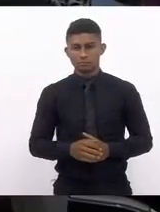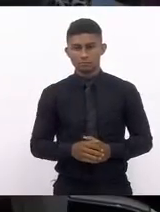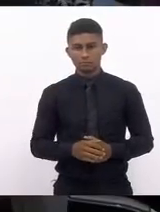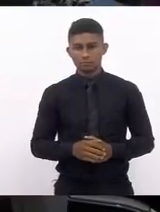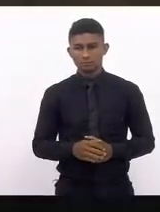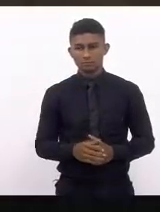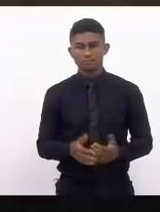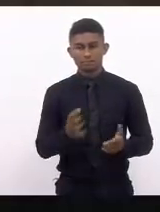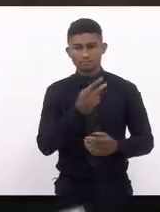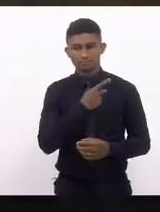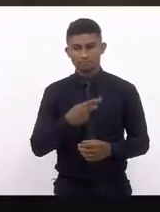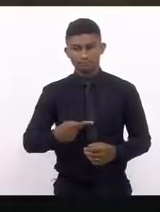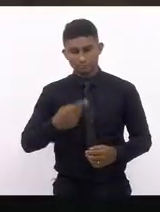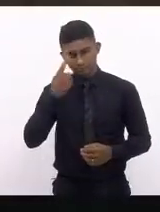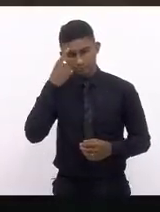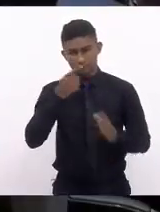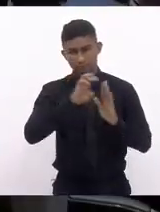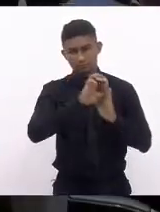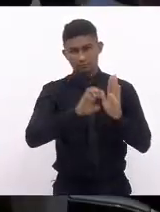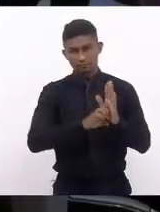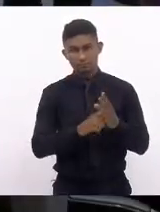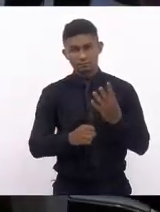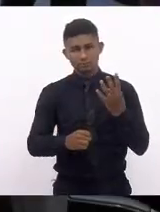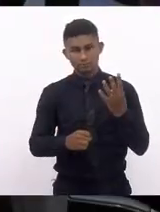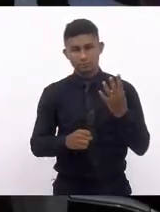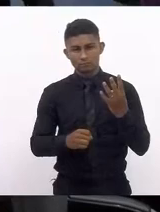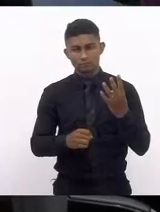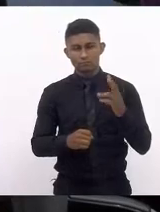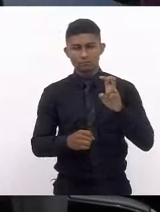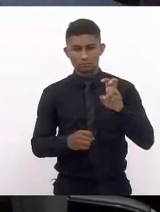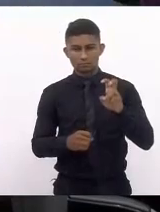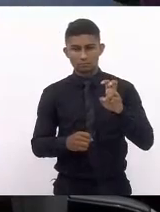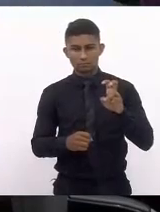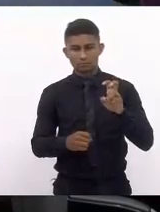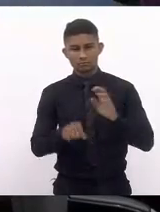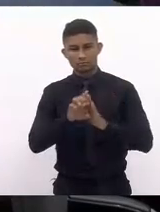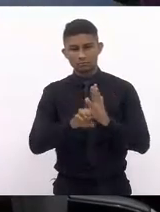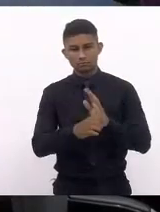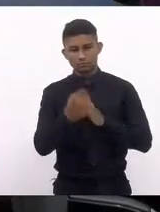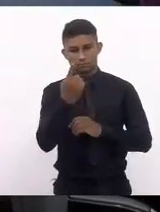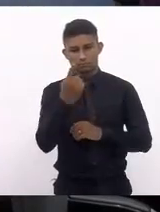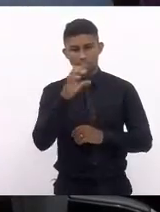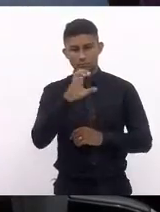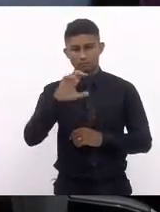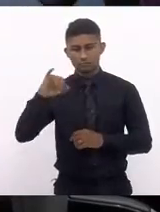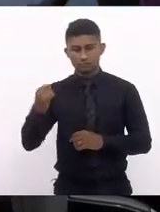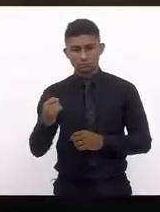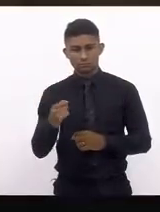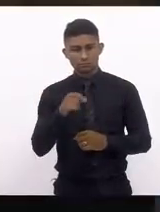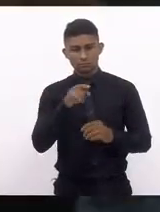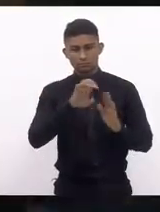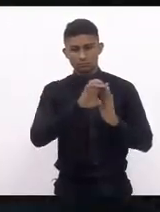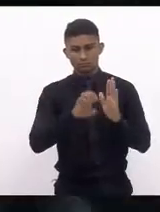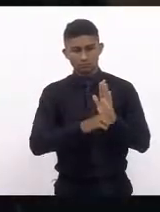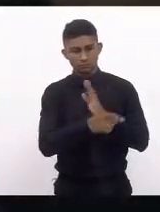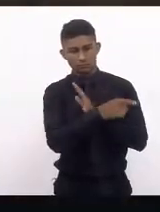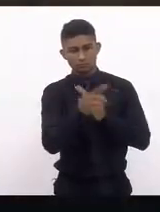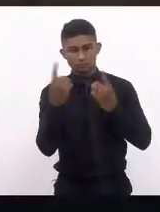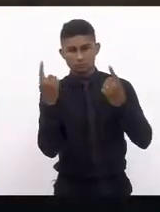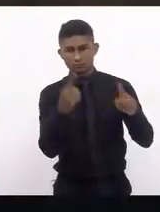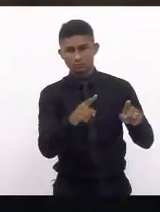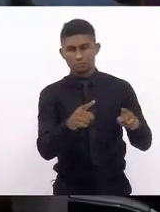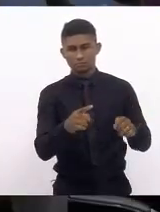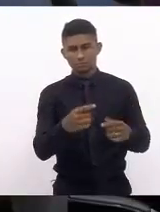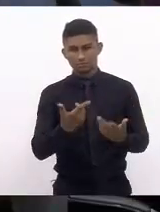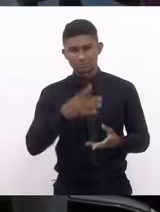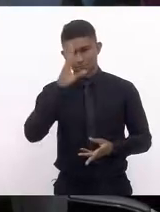o seu presente prejudicadas as emendas 4 e 5 pela Emenda um da ccj contrário de mais e menos concluindo para o